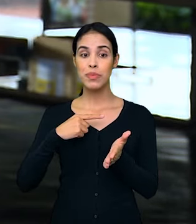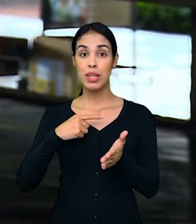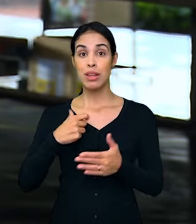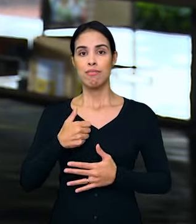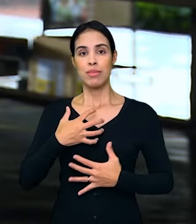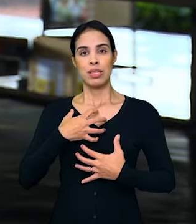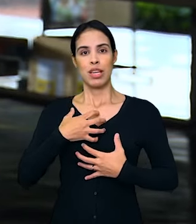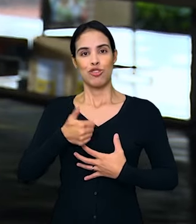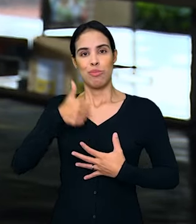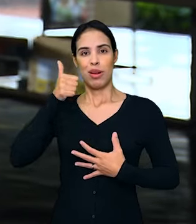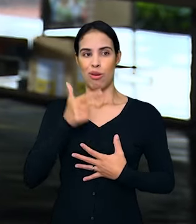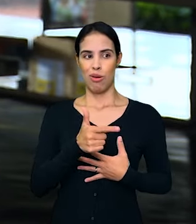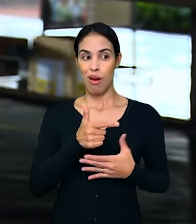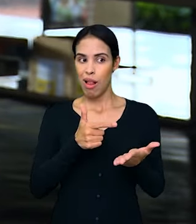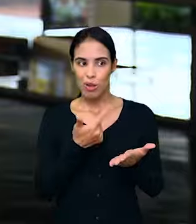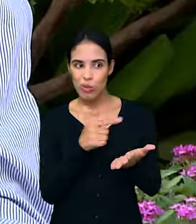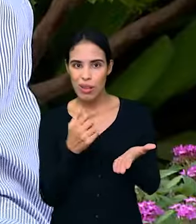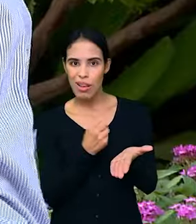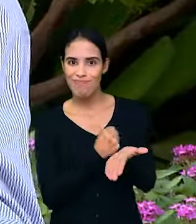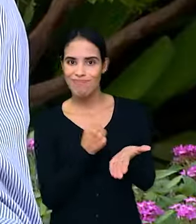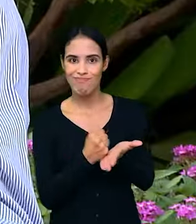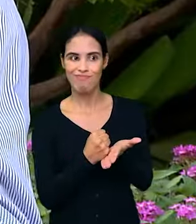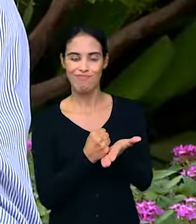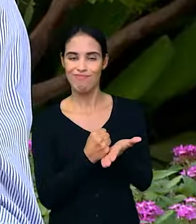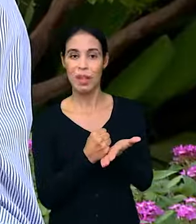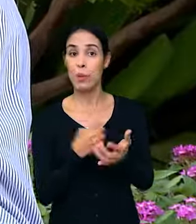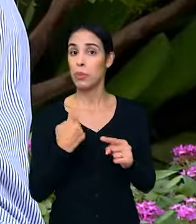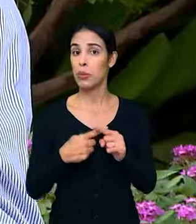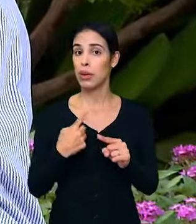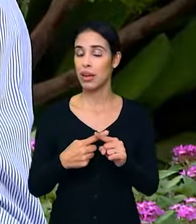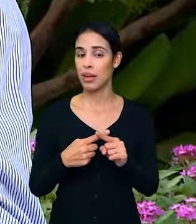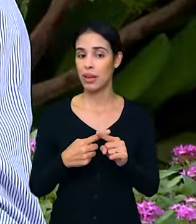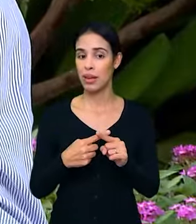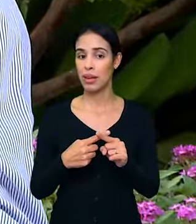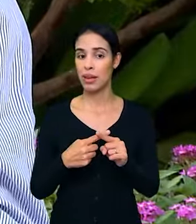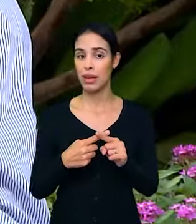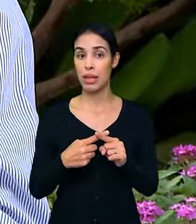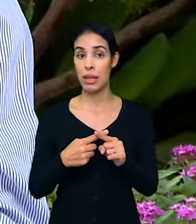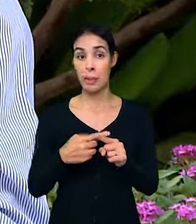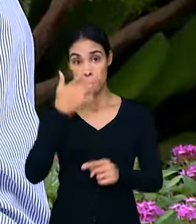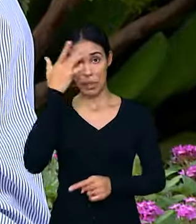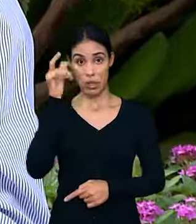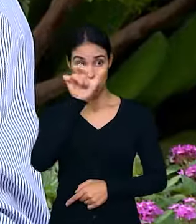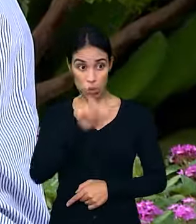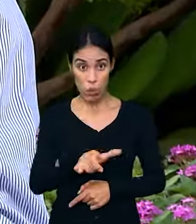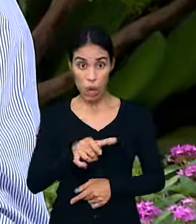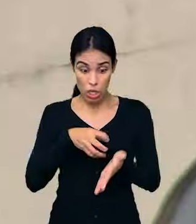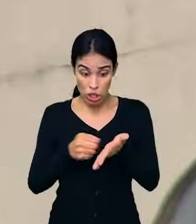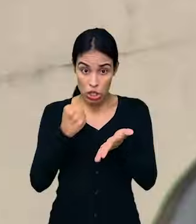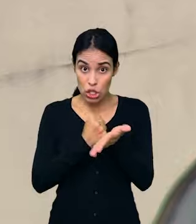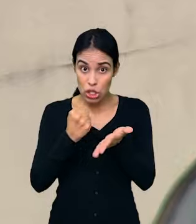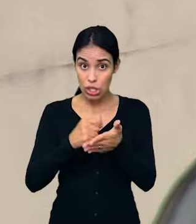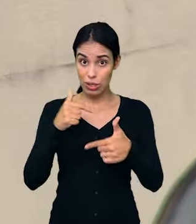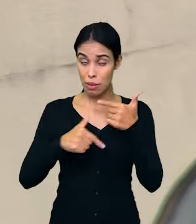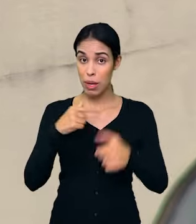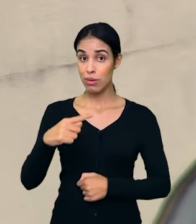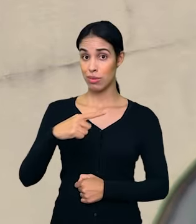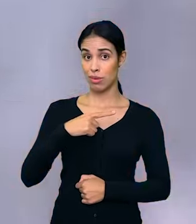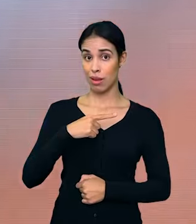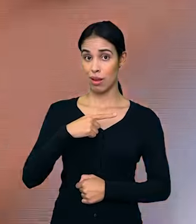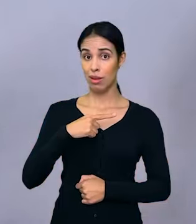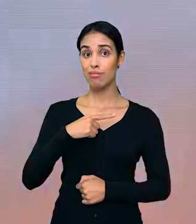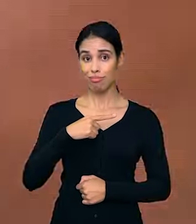melhor do que quem trabalha sem carteira assinada. O trabalhador, ao ter uma carteira de trabalho,